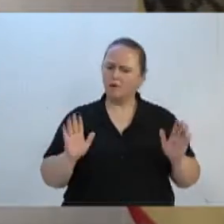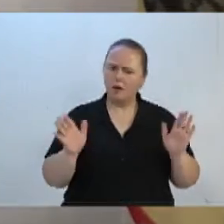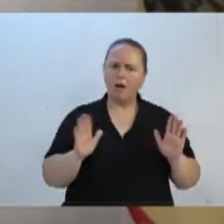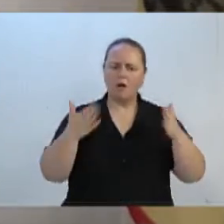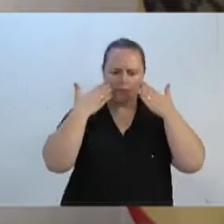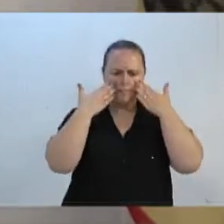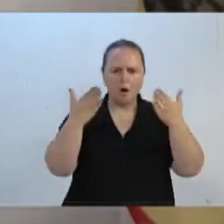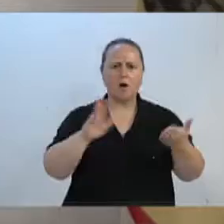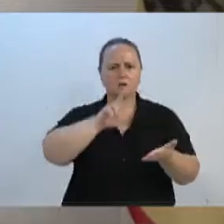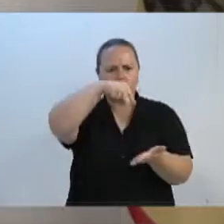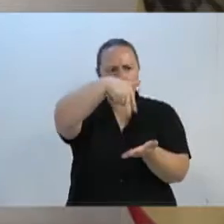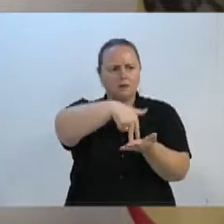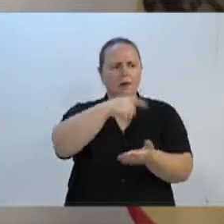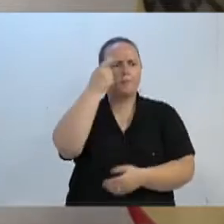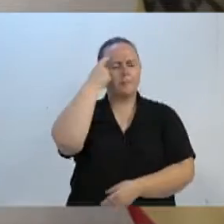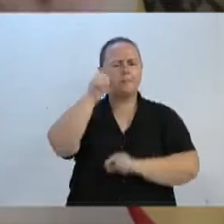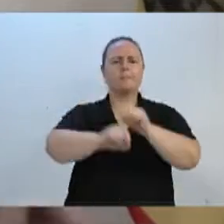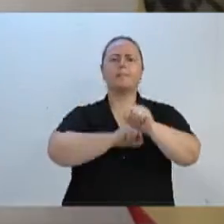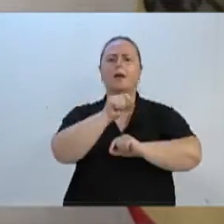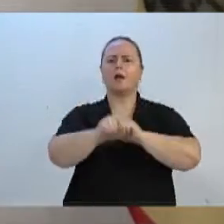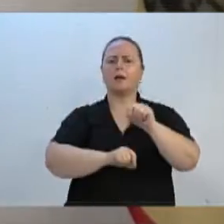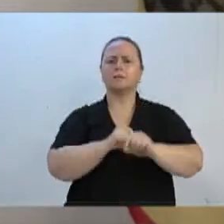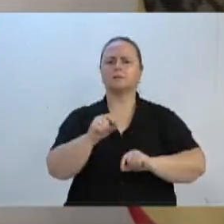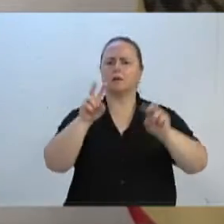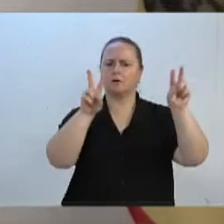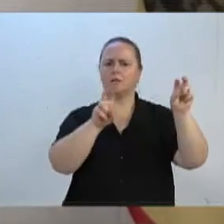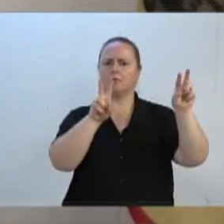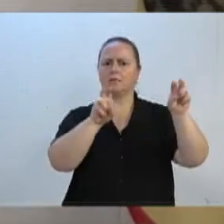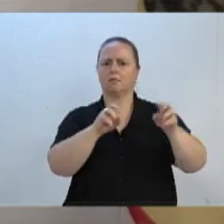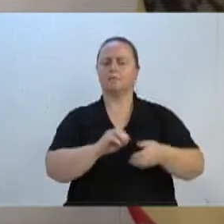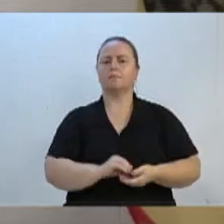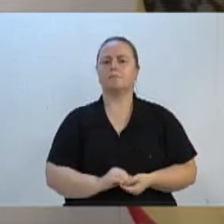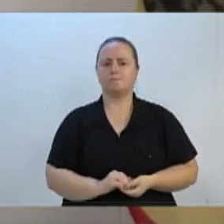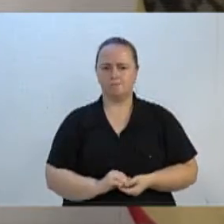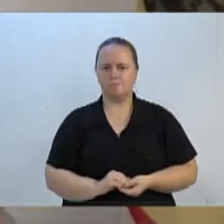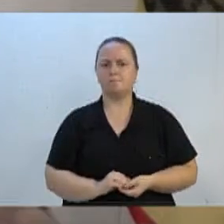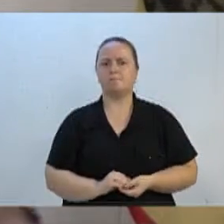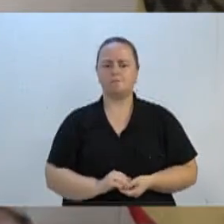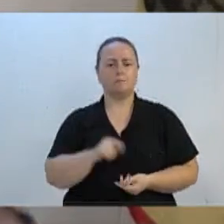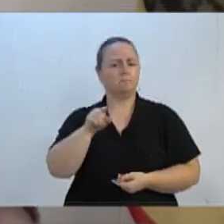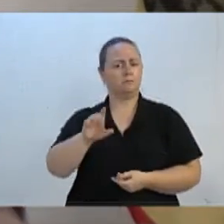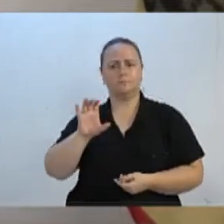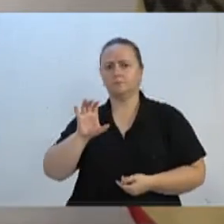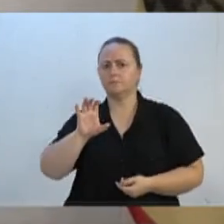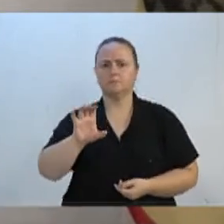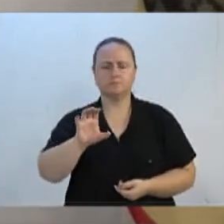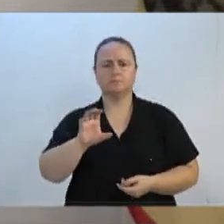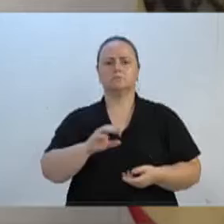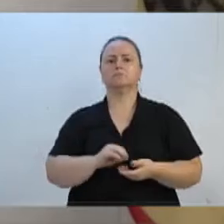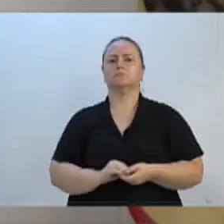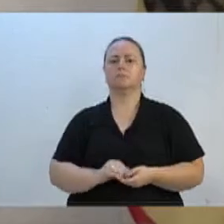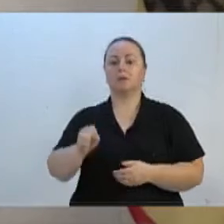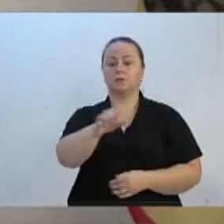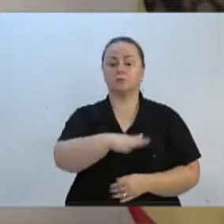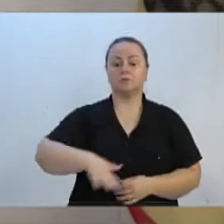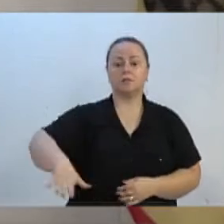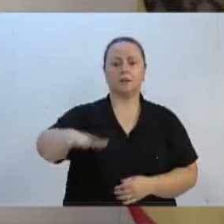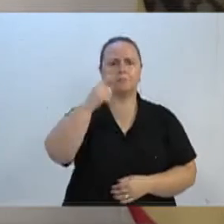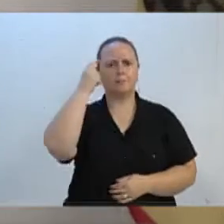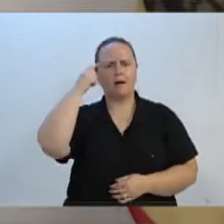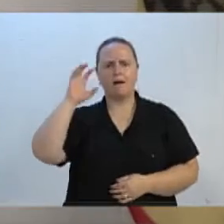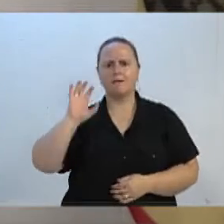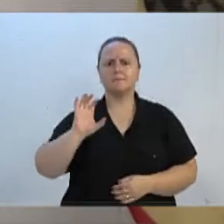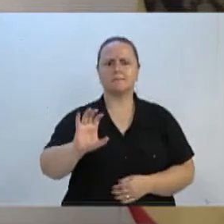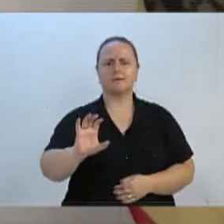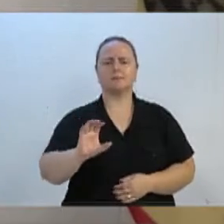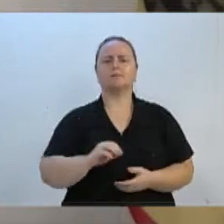você pensa a respeito de determinado assunto. É isso que tem que acontecer, é isso que a sociedade quer de nós. A